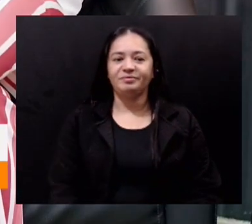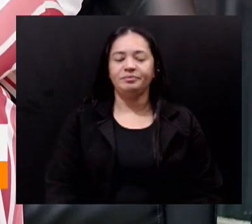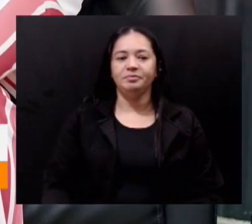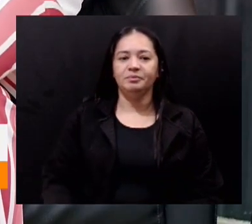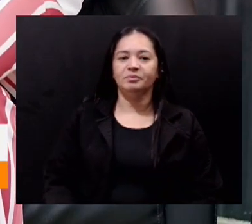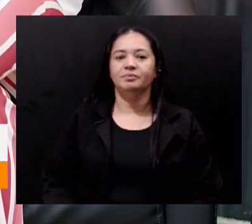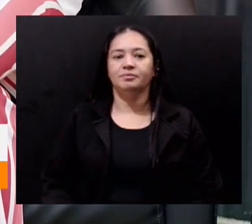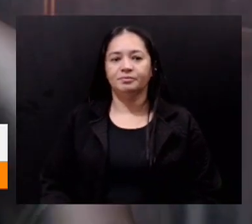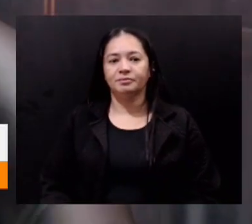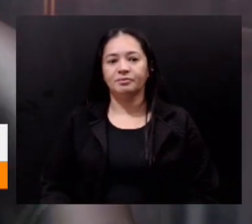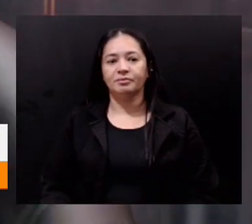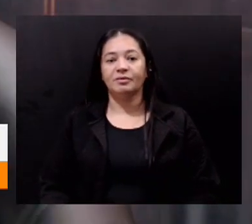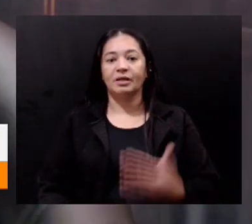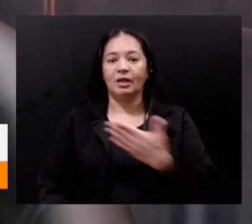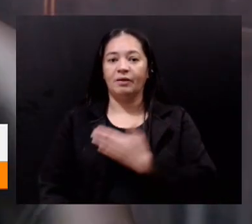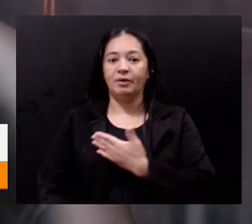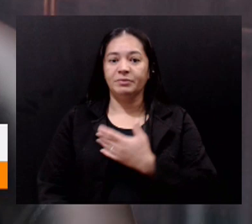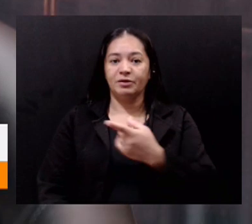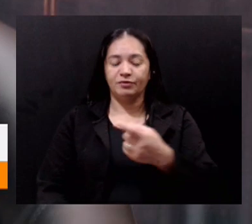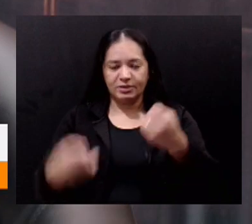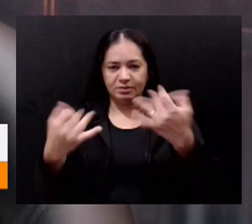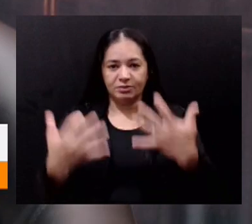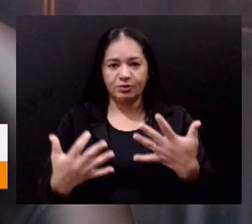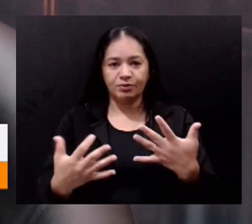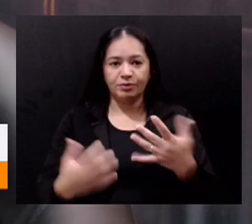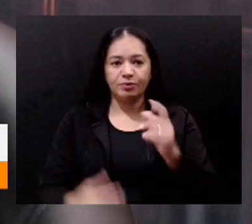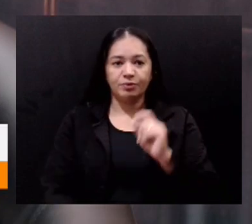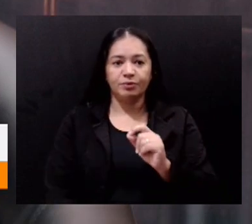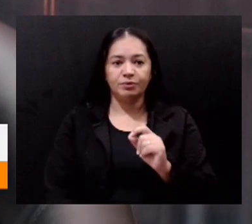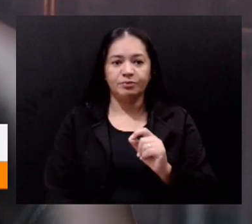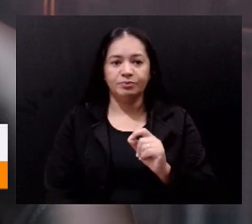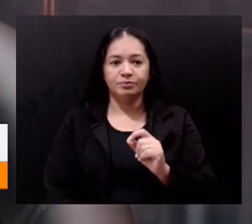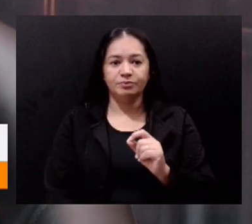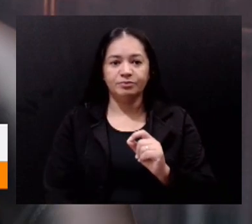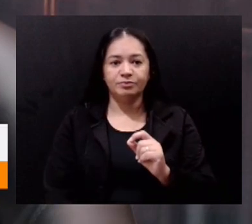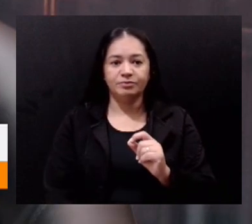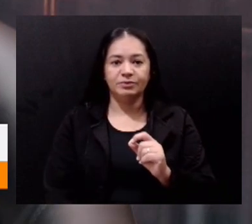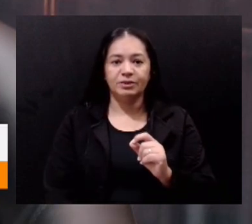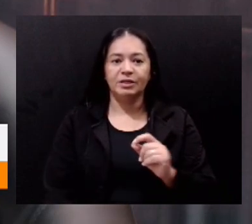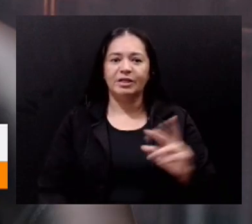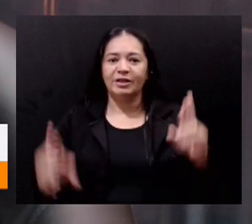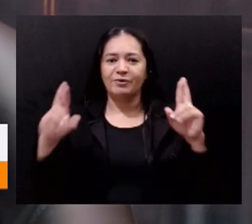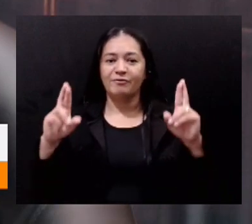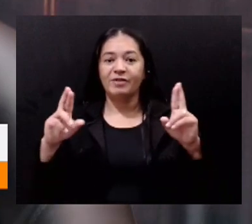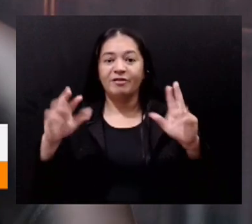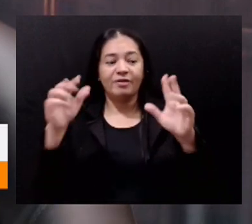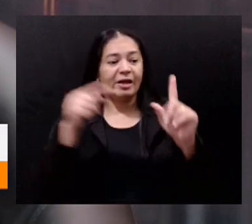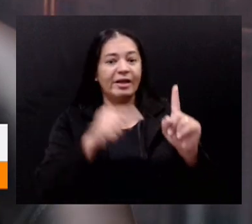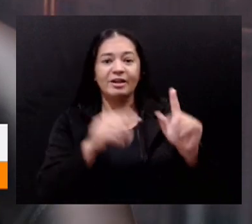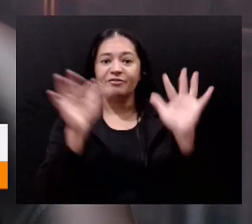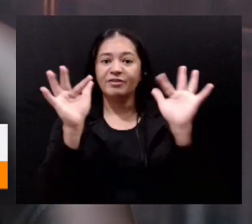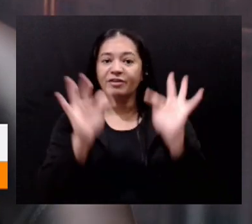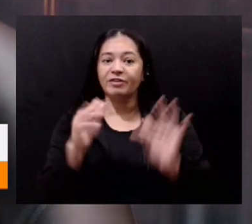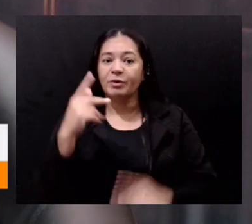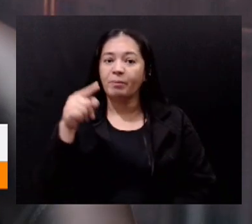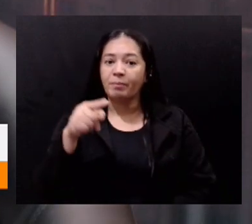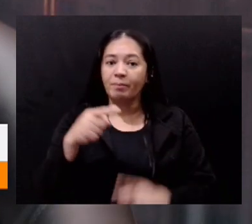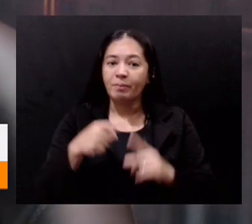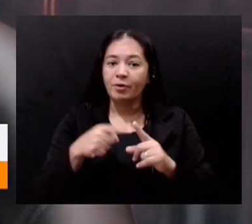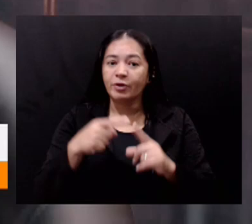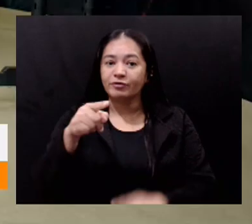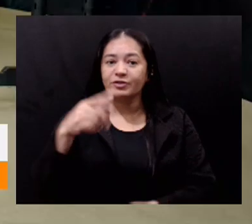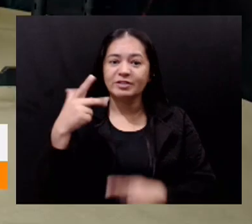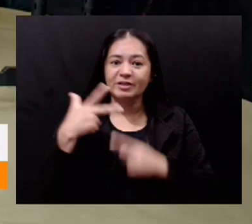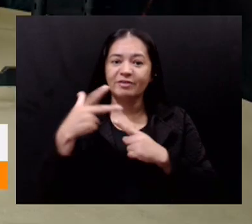como você colocou, é quando ele vibra com as suas vitórias, né, e quando ele tá ali para te amparar nas suas derrotas, né, Então,